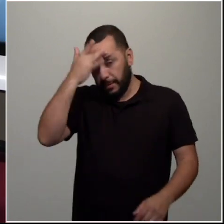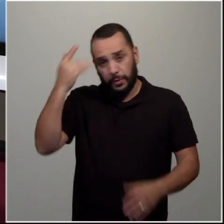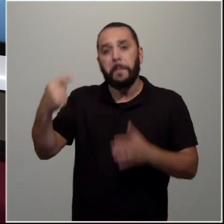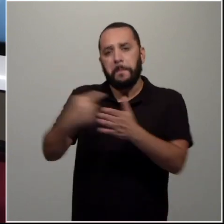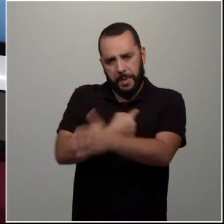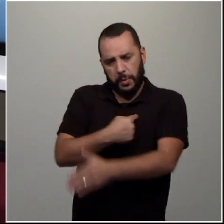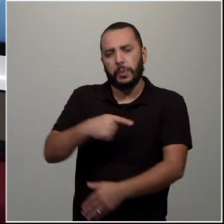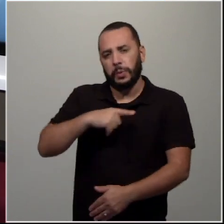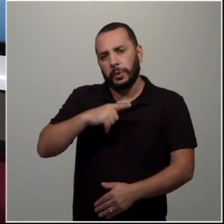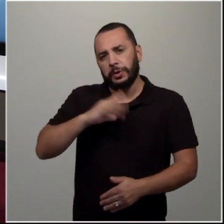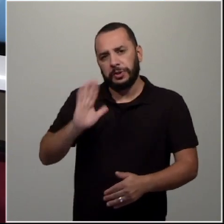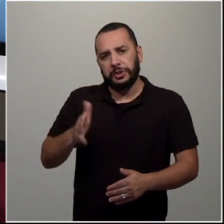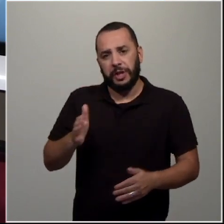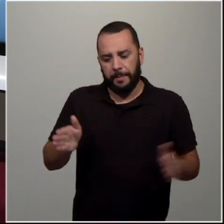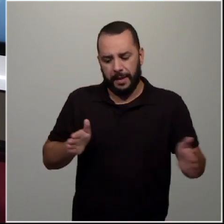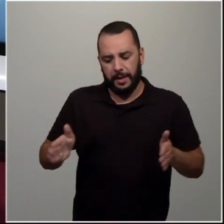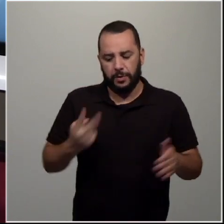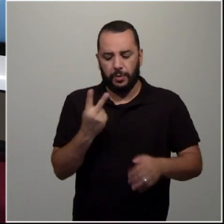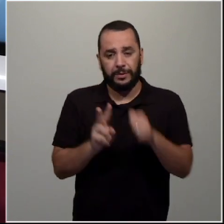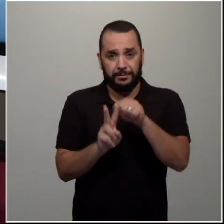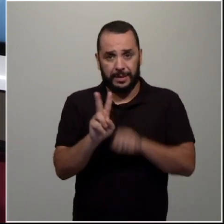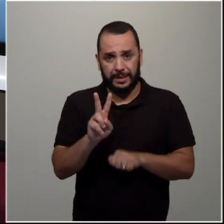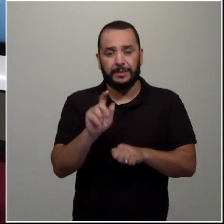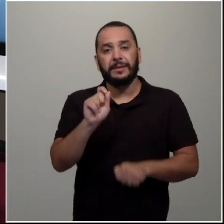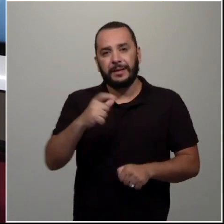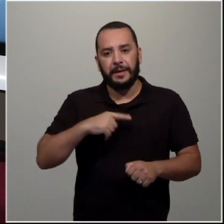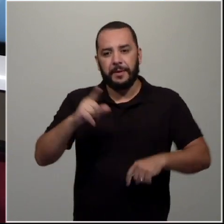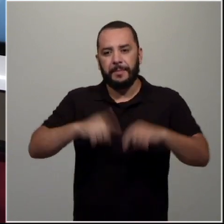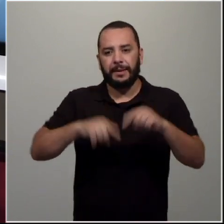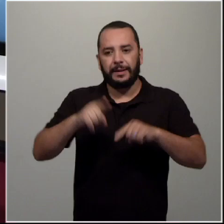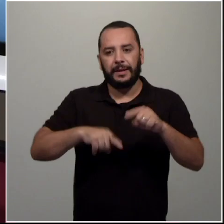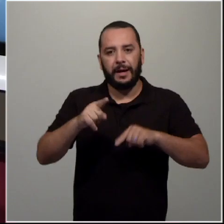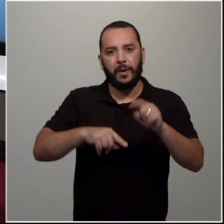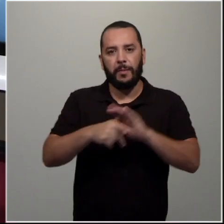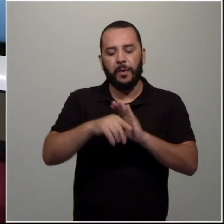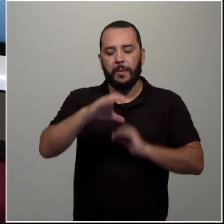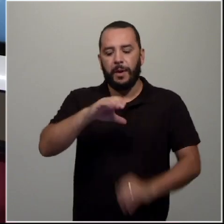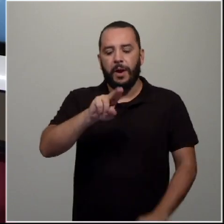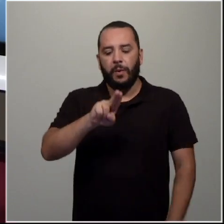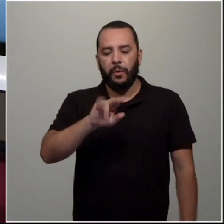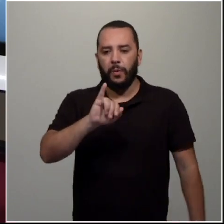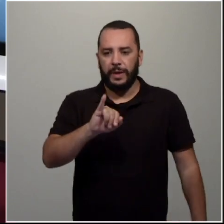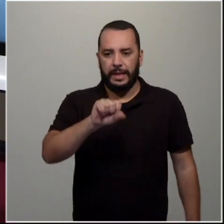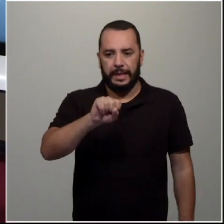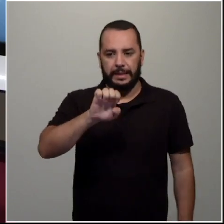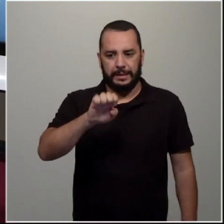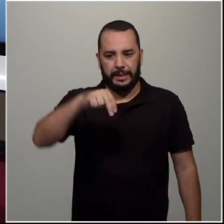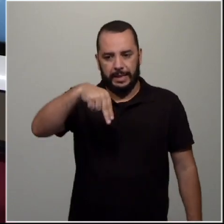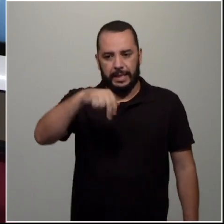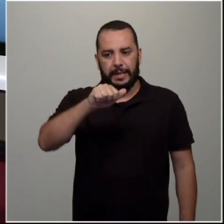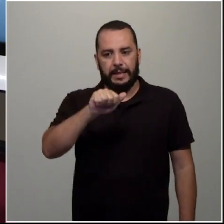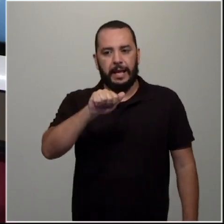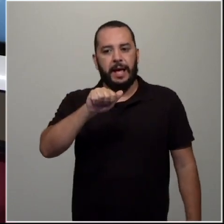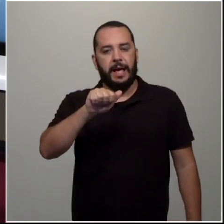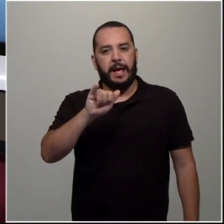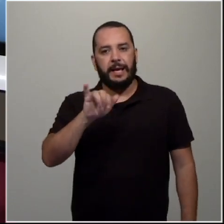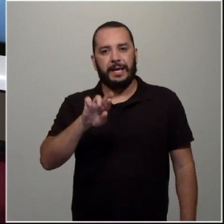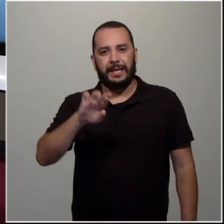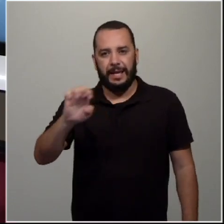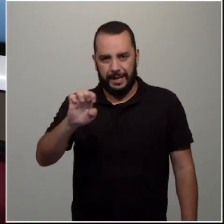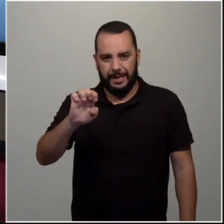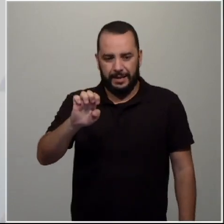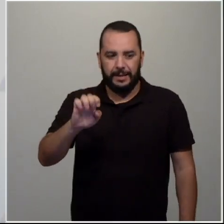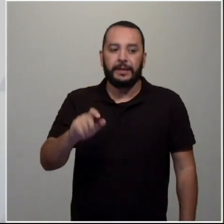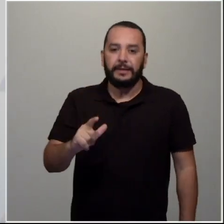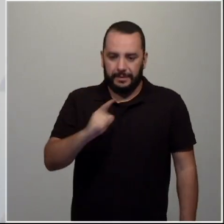surgiu ao longo do bimestre foi relacionado ao material coisa né como é que ele funciona né material coisa né é esse material